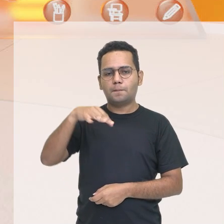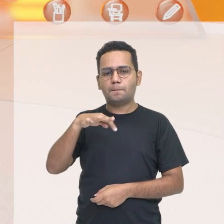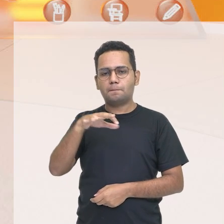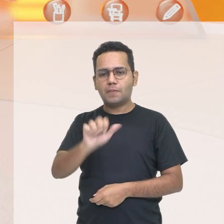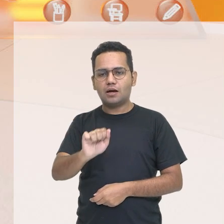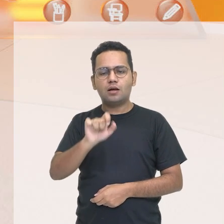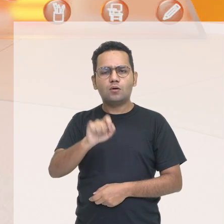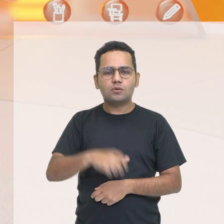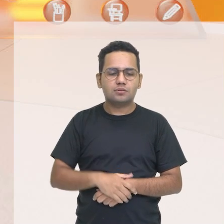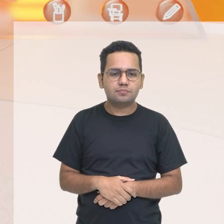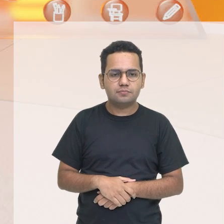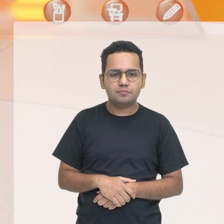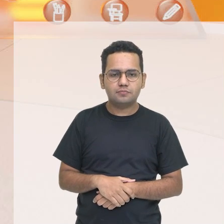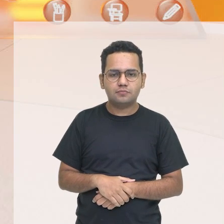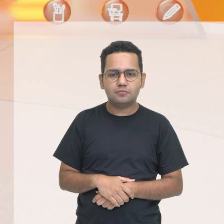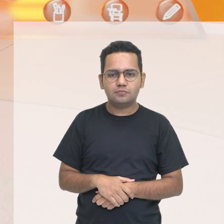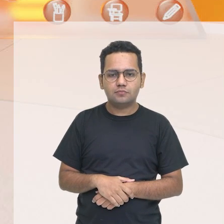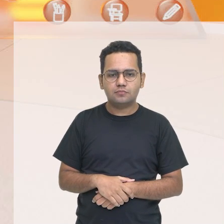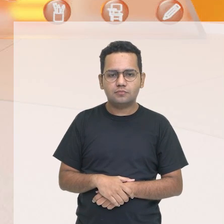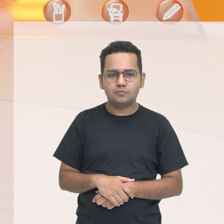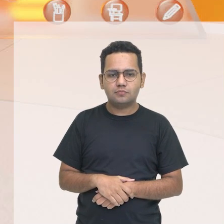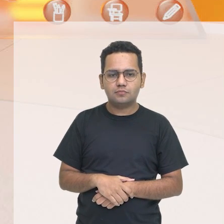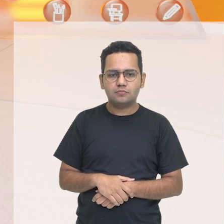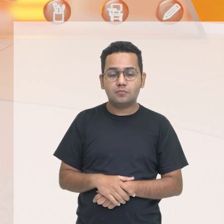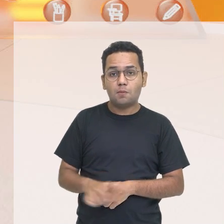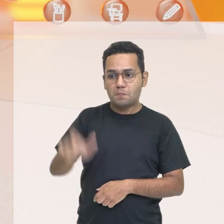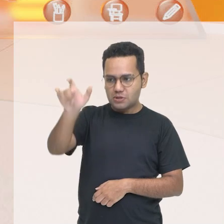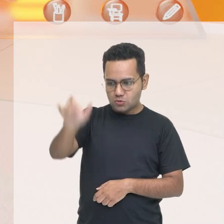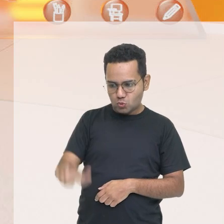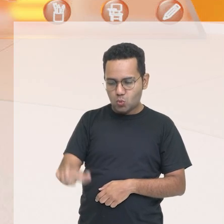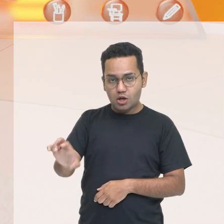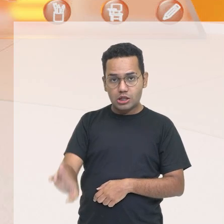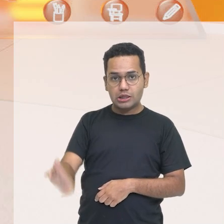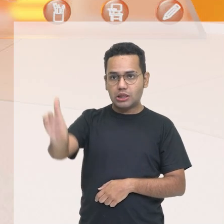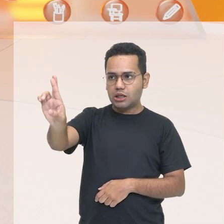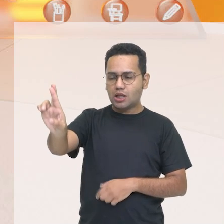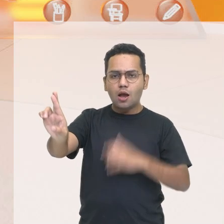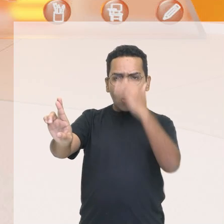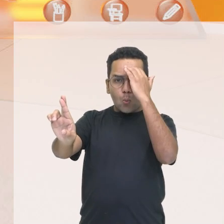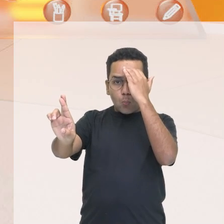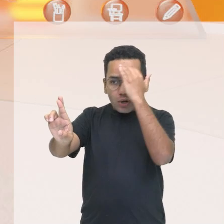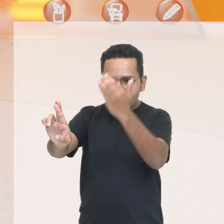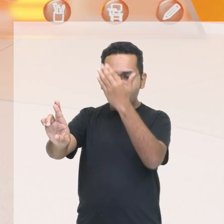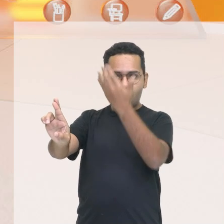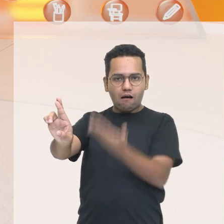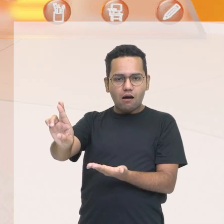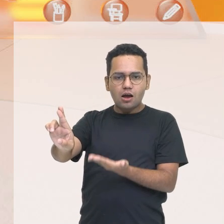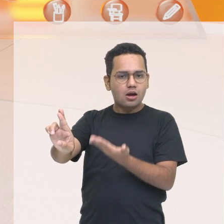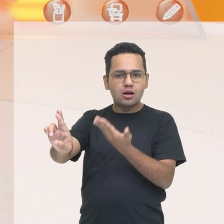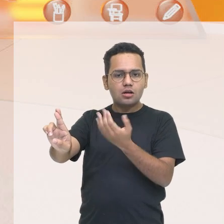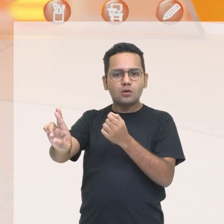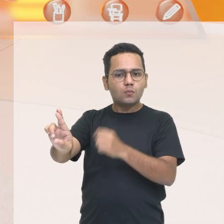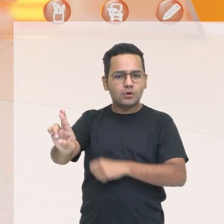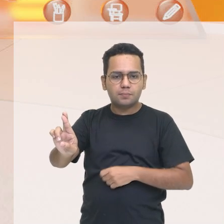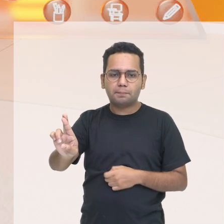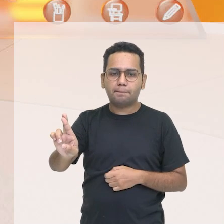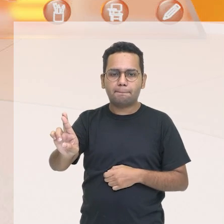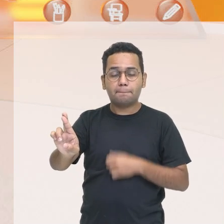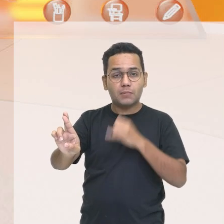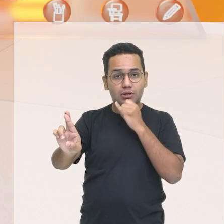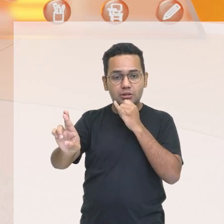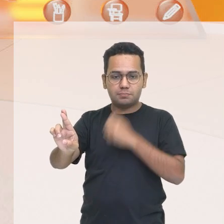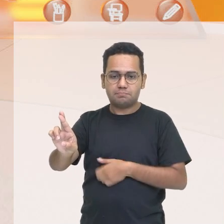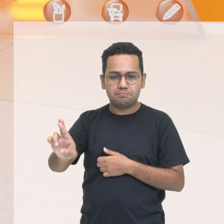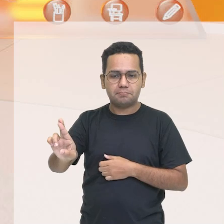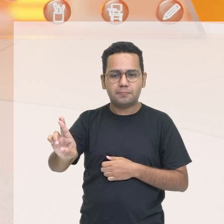se sustenta pela crença dos subordinados nas qualidades superiores do líder, isto